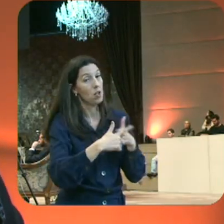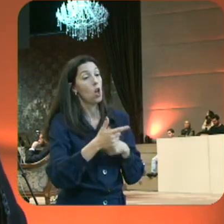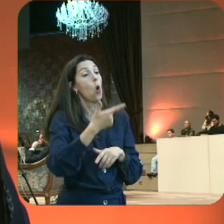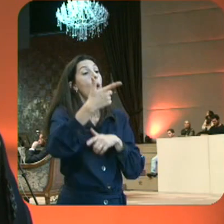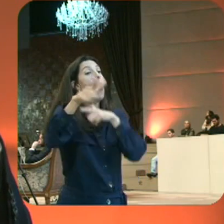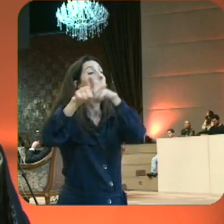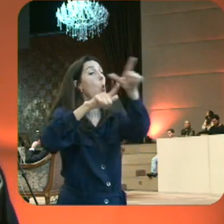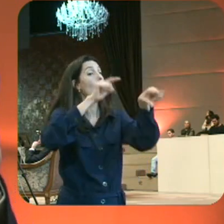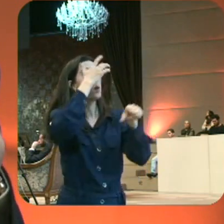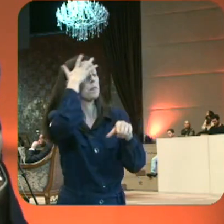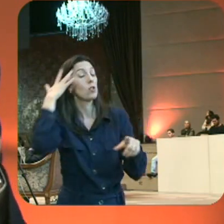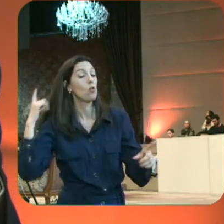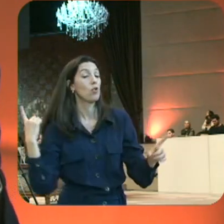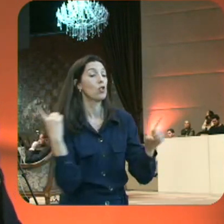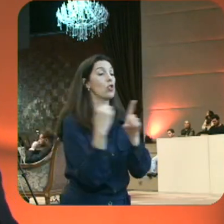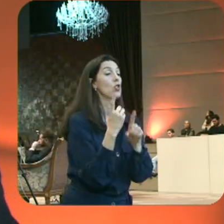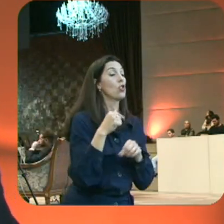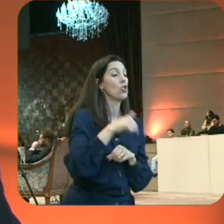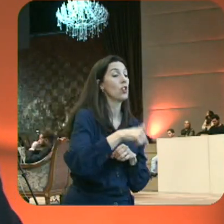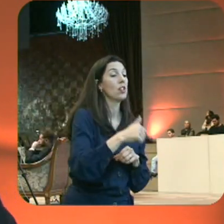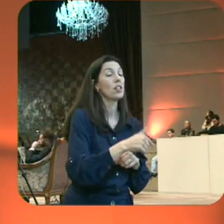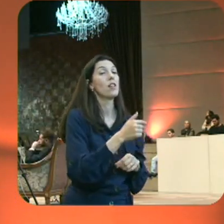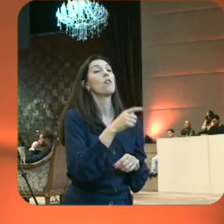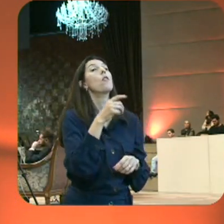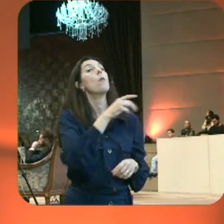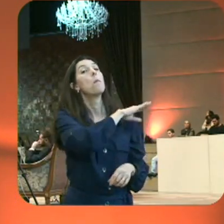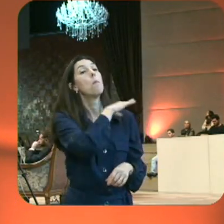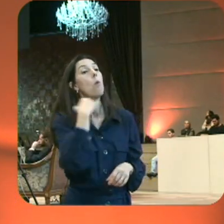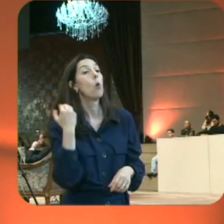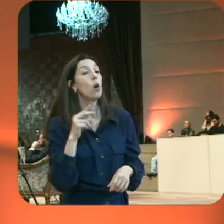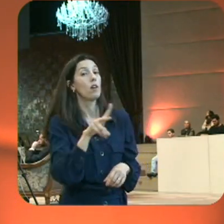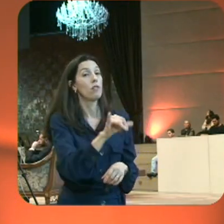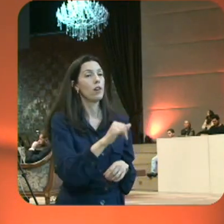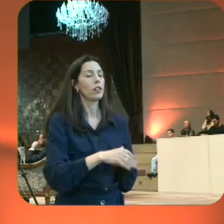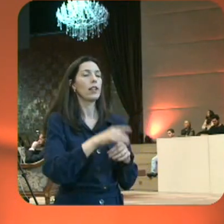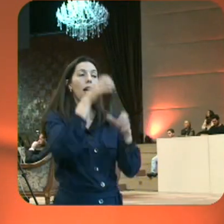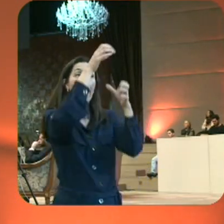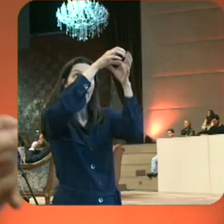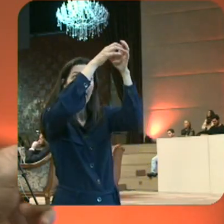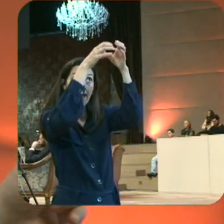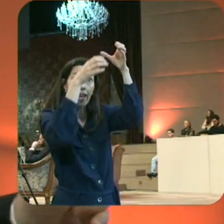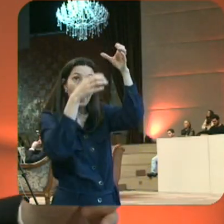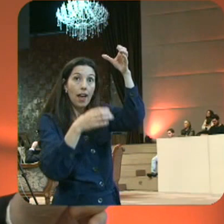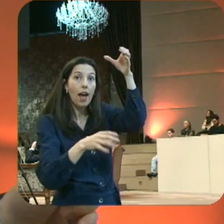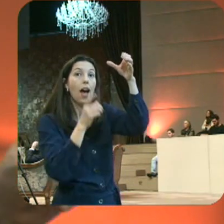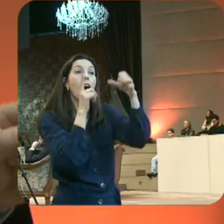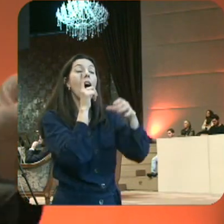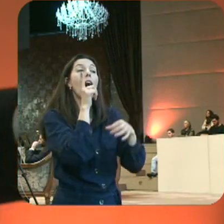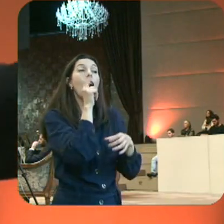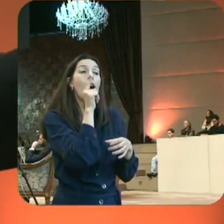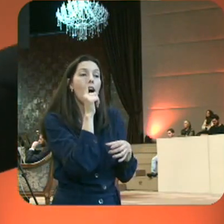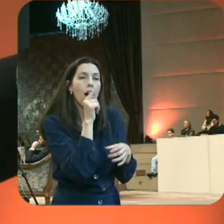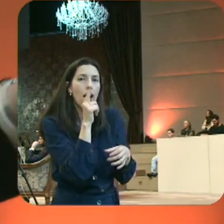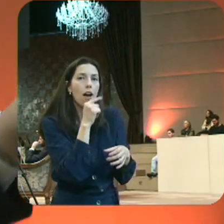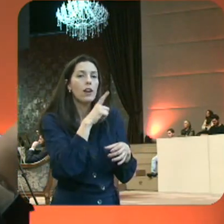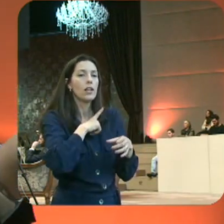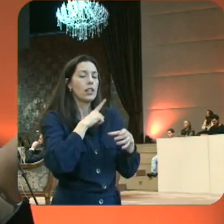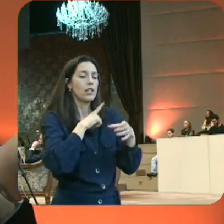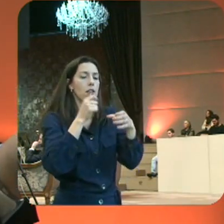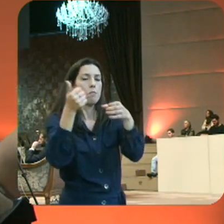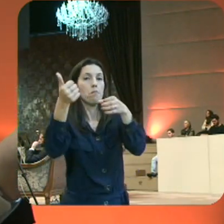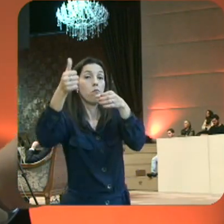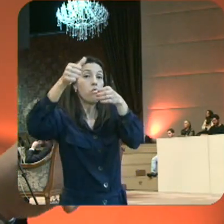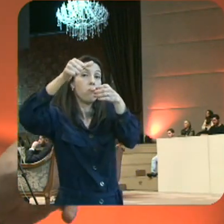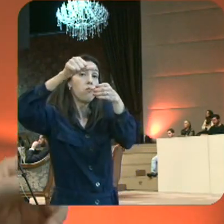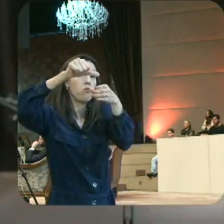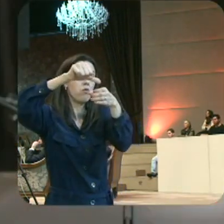que chegarem aqui vão morrer de sede. Então, essa garrafa é para você colocar nesse orifício que está